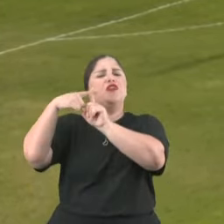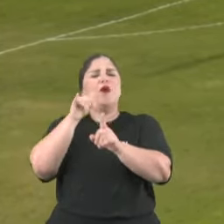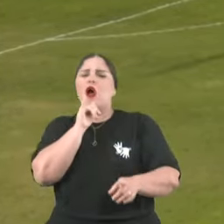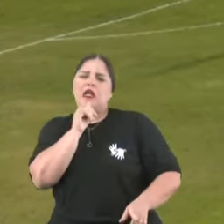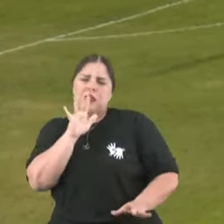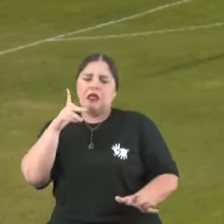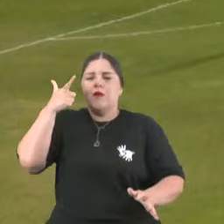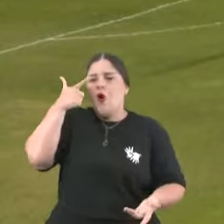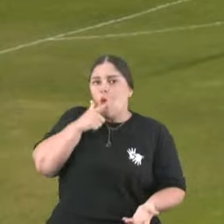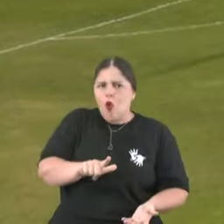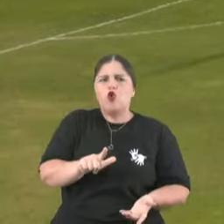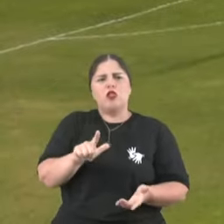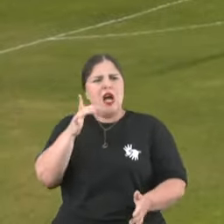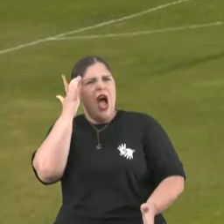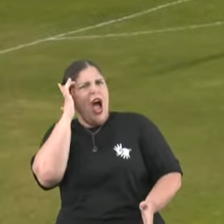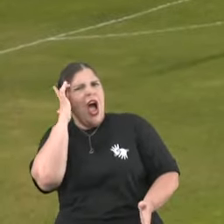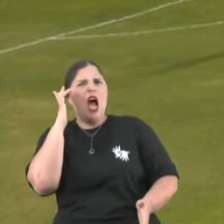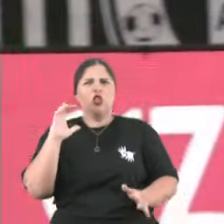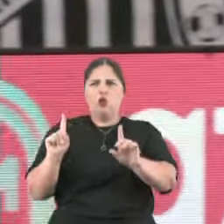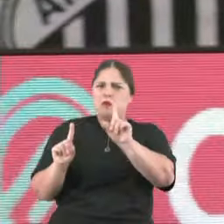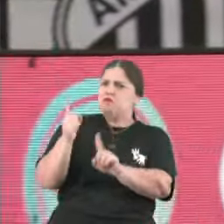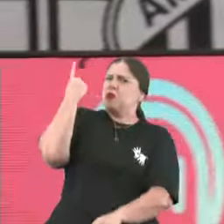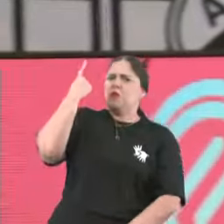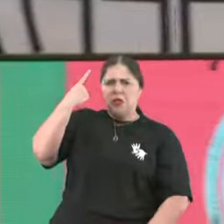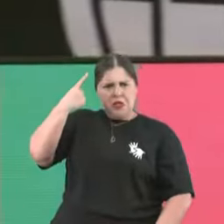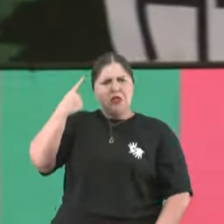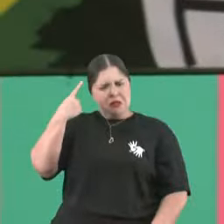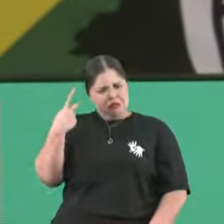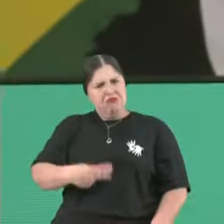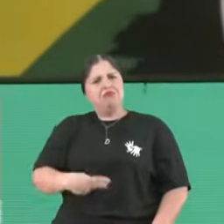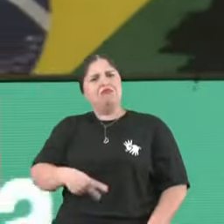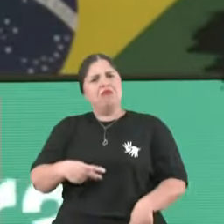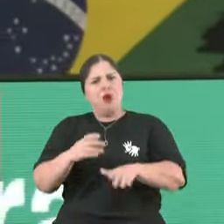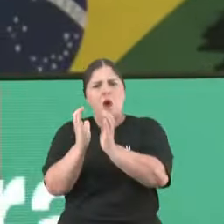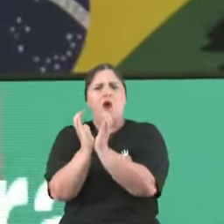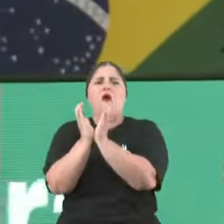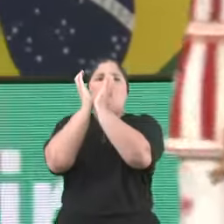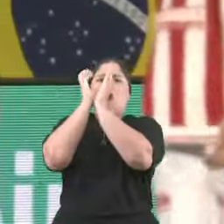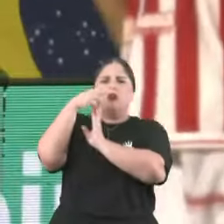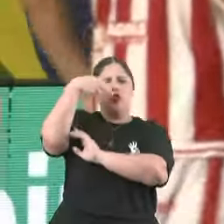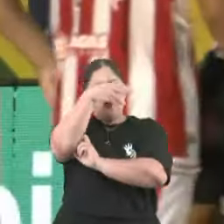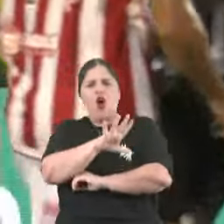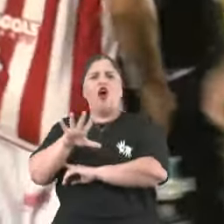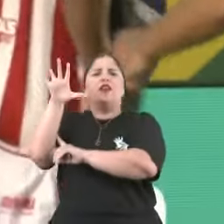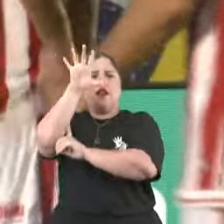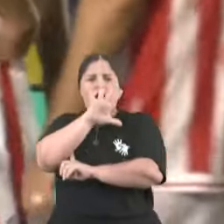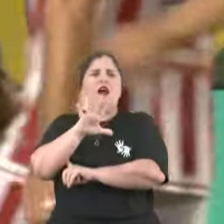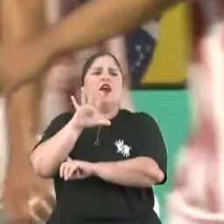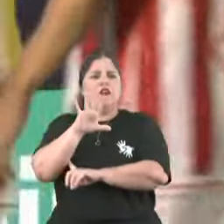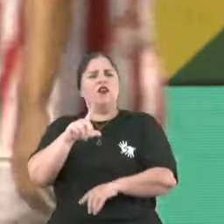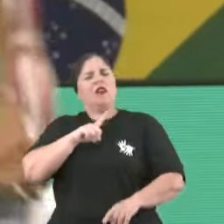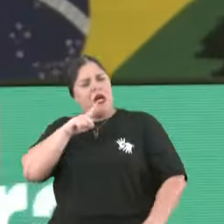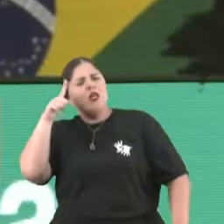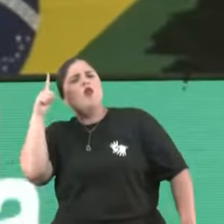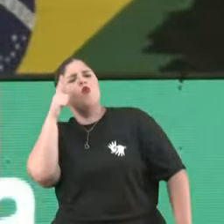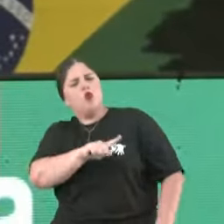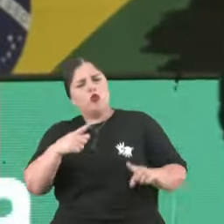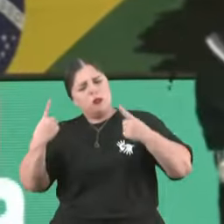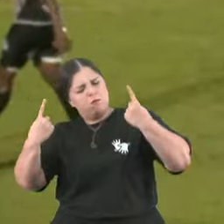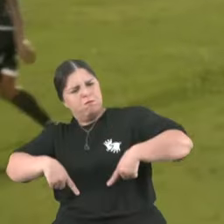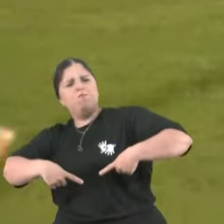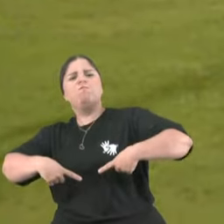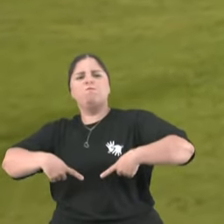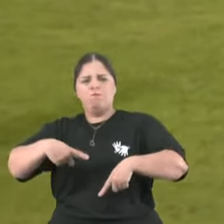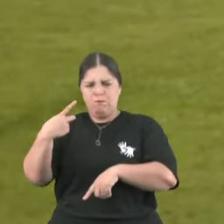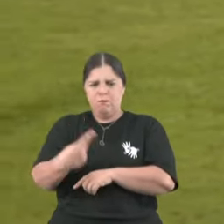acredito que de maneira inédita, né? Se classifica nesse formato de Copa do Nordeste, numa condição de poder disputar um jogo eliminatório em casa, o Clube de